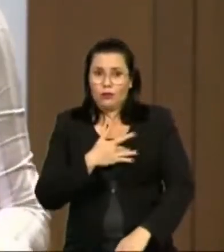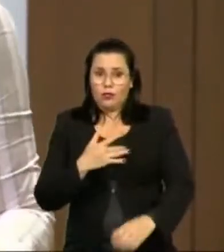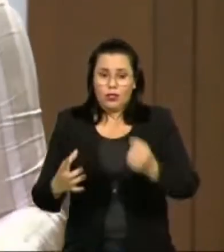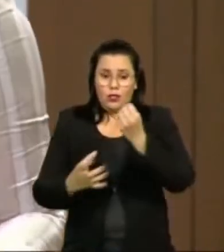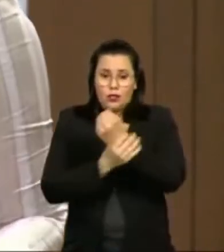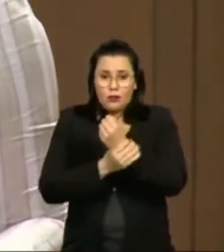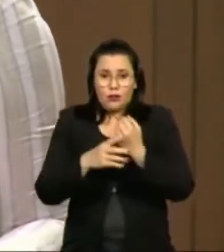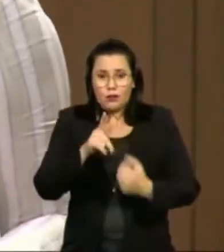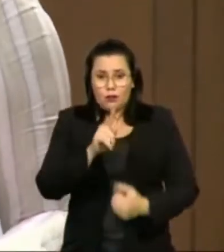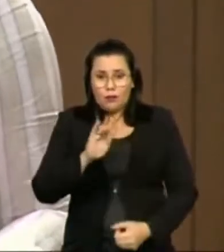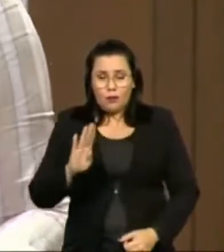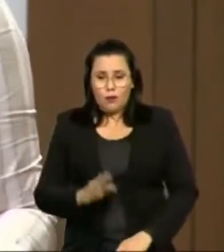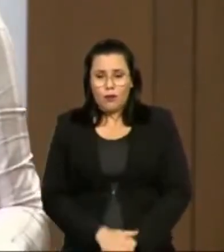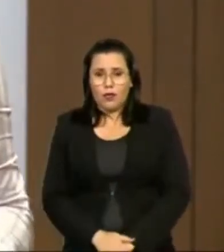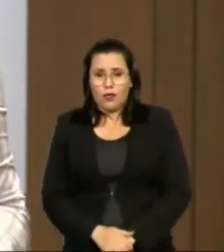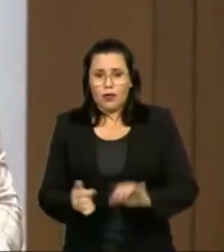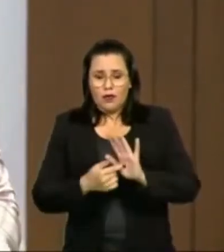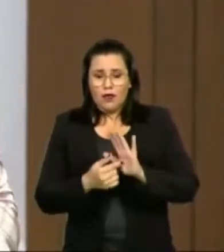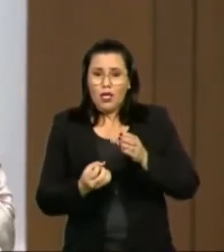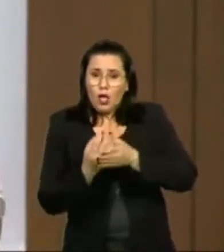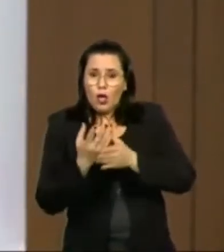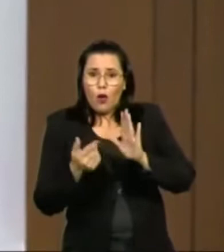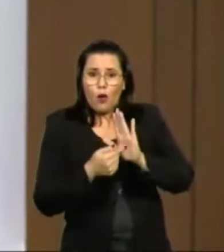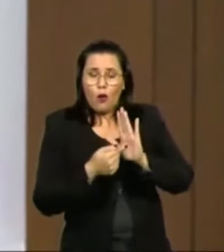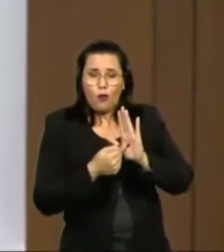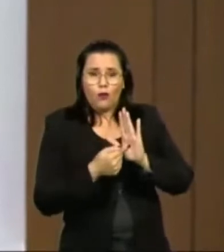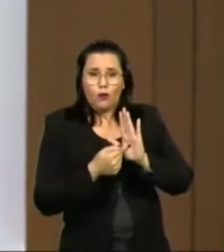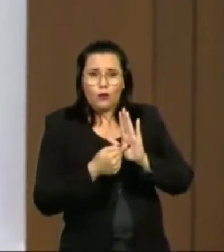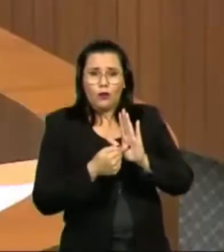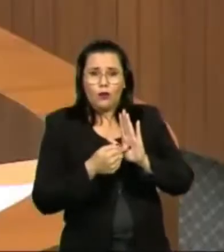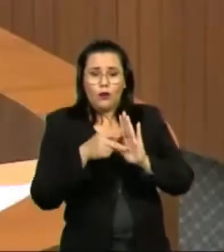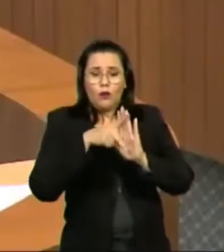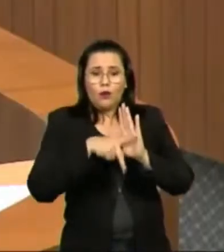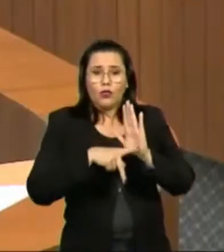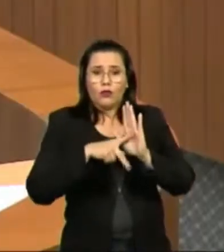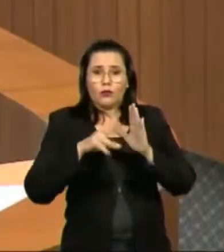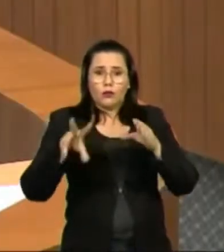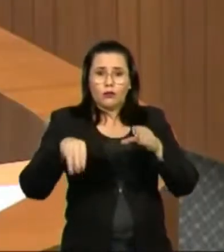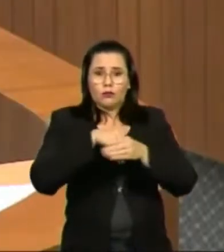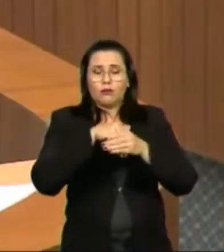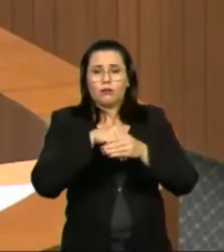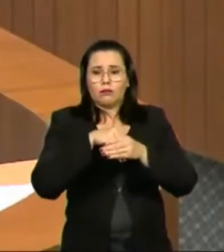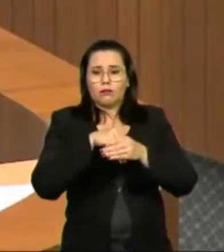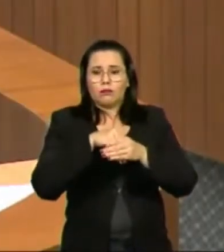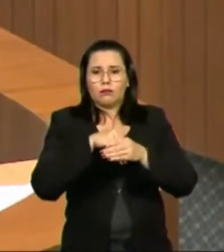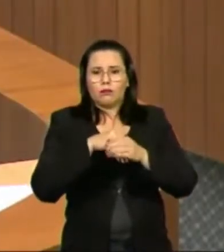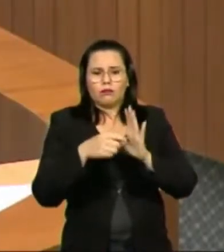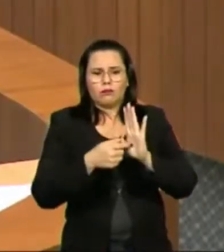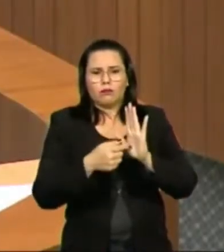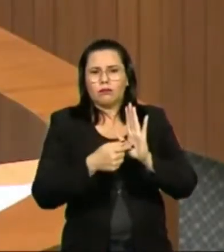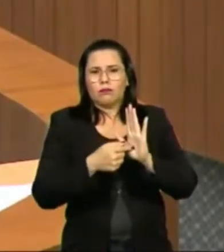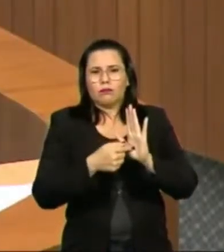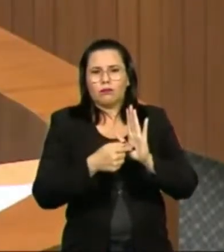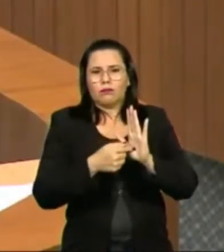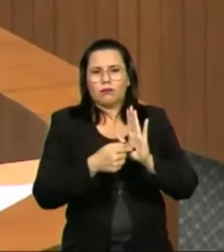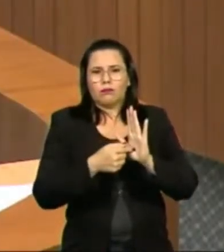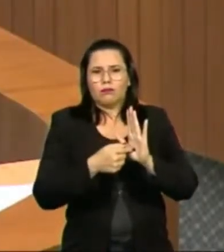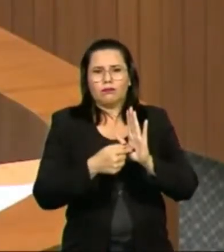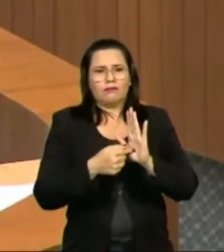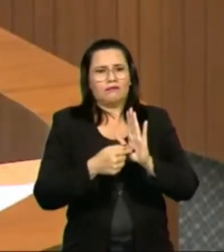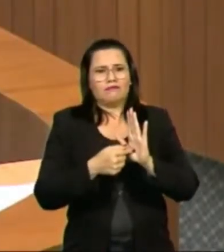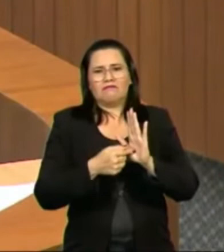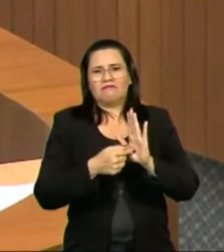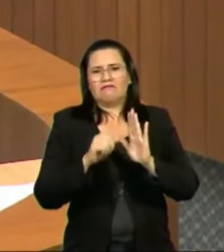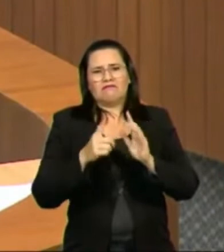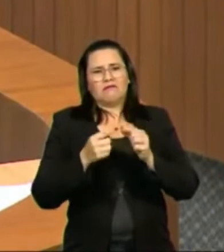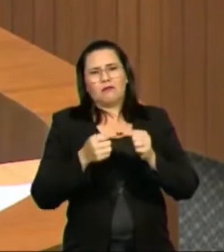daqui jamais, jamais tem como agradar o povo cristão, ao